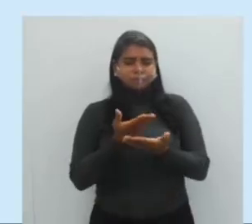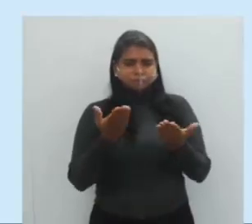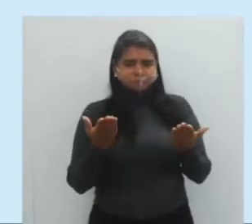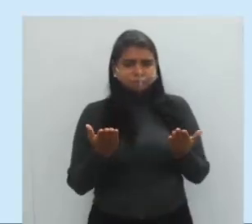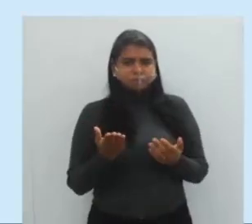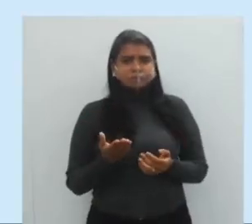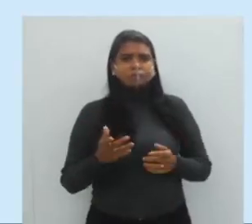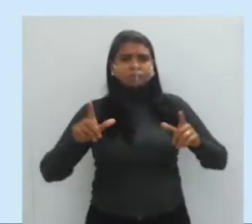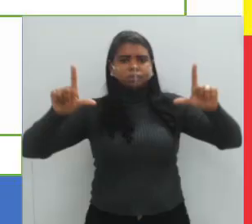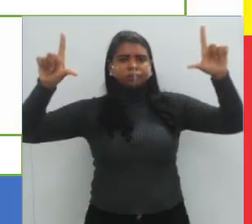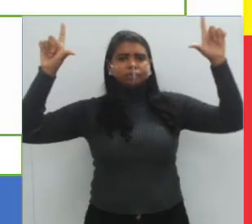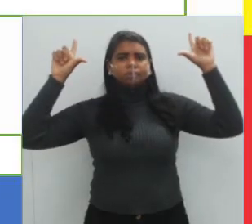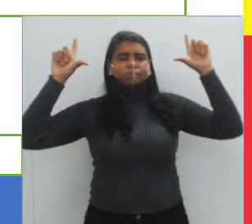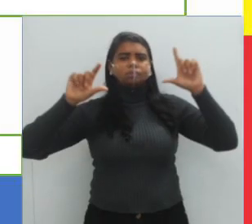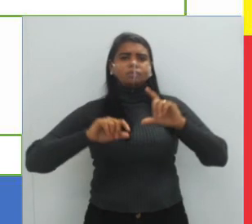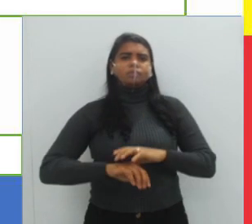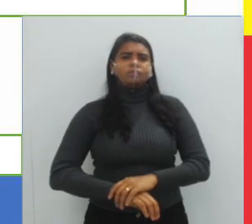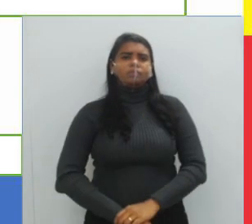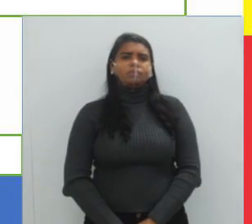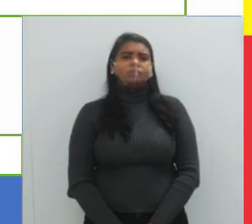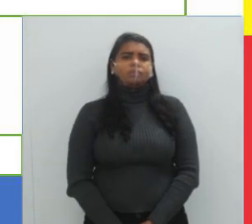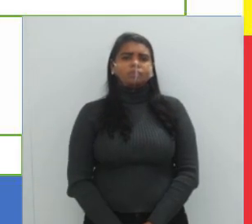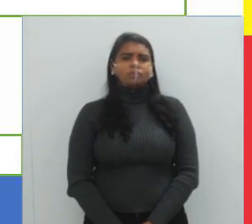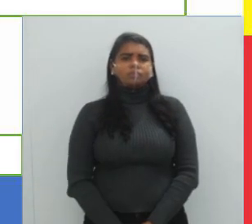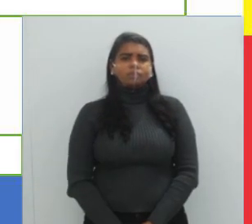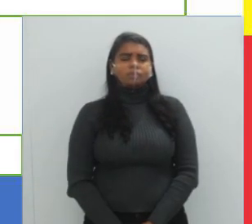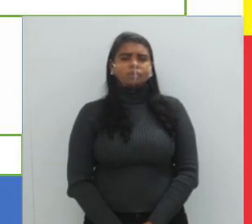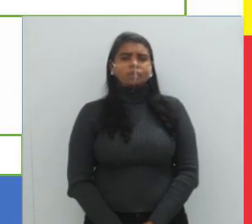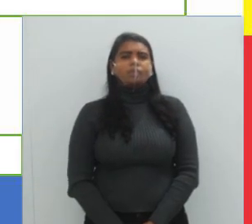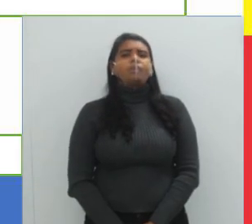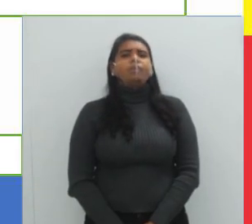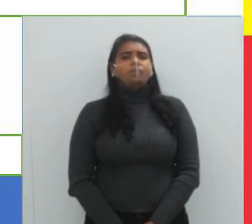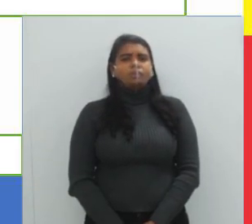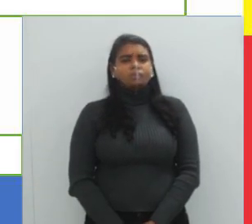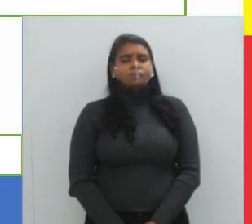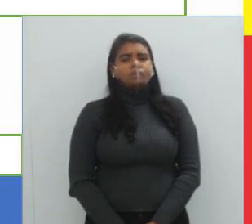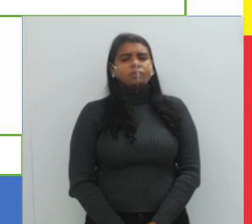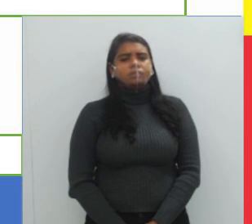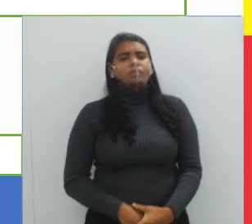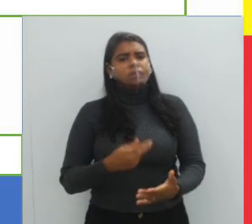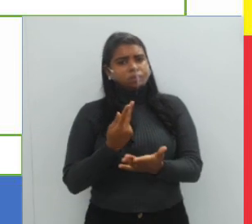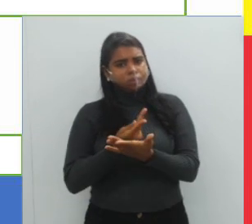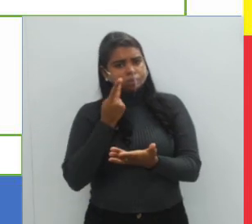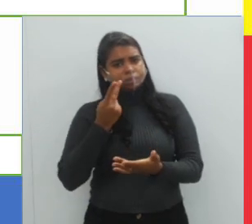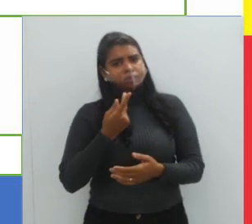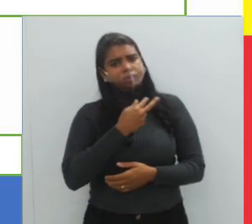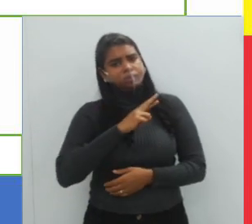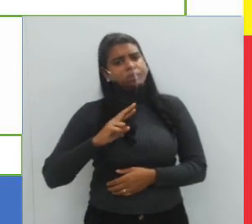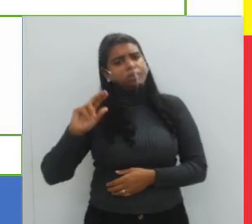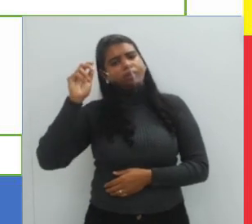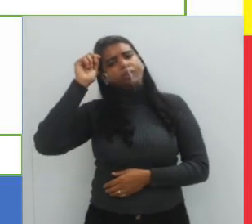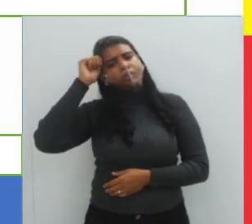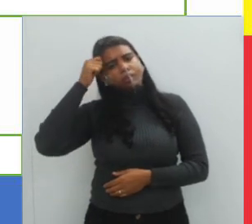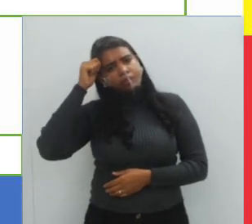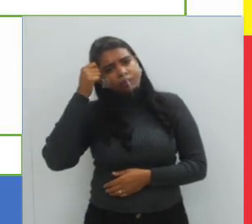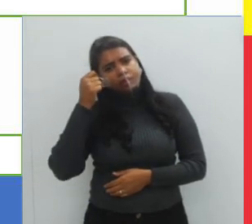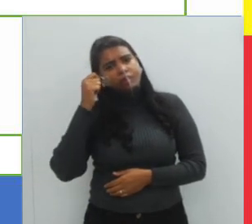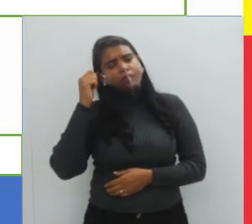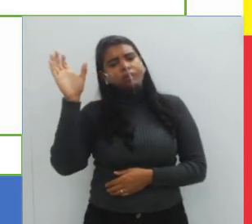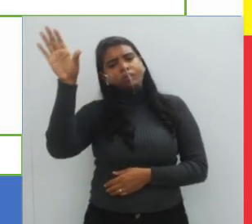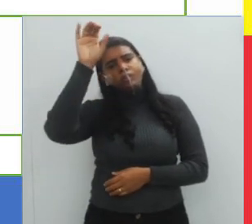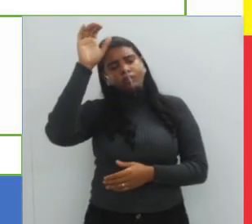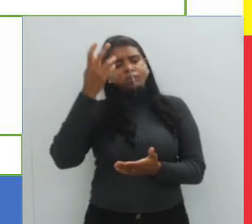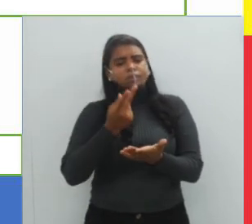uma figura, veja, uma figura de um rito religioso, e esse rito religioso afro que também merece o